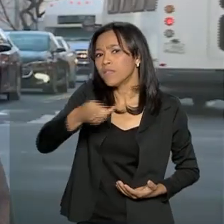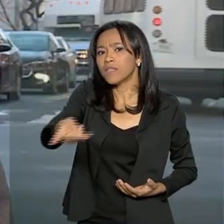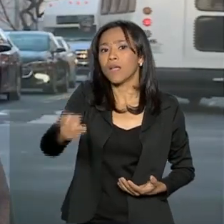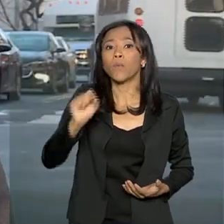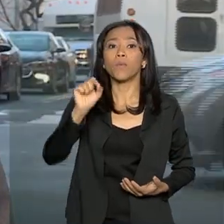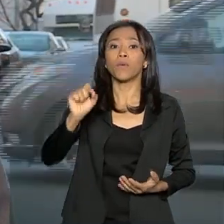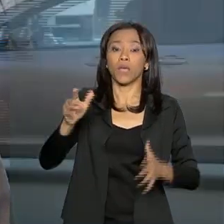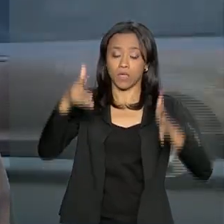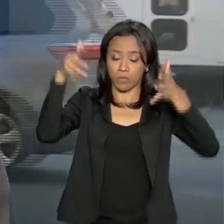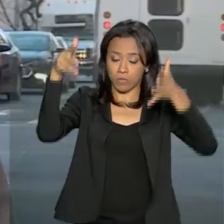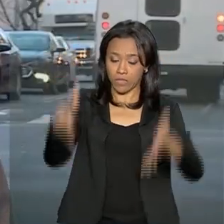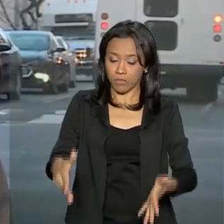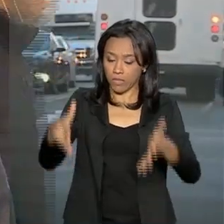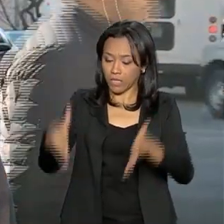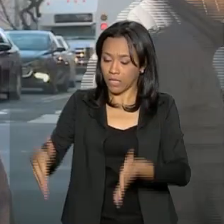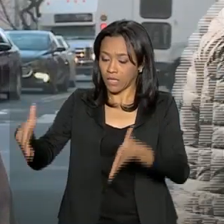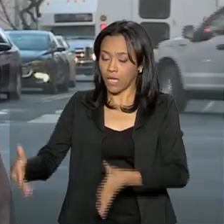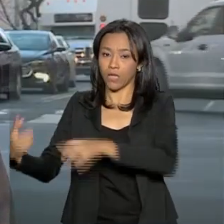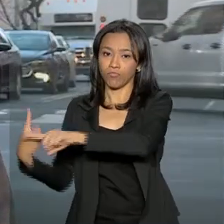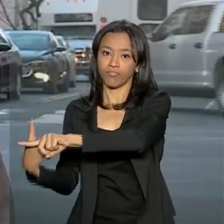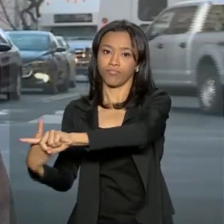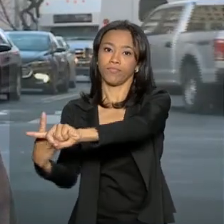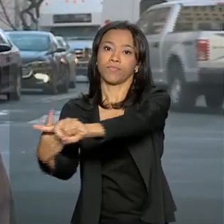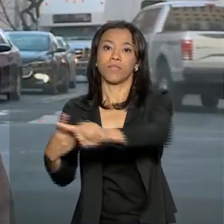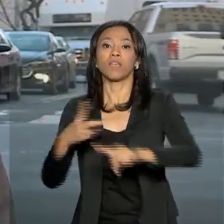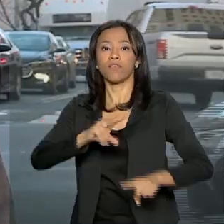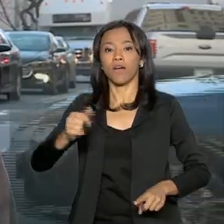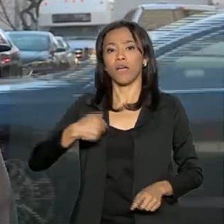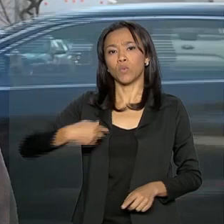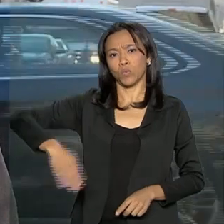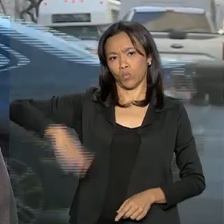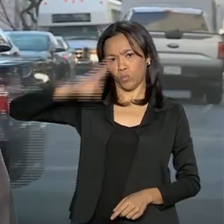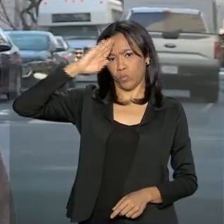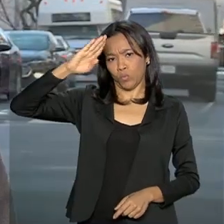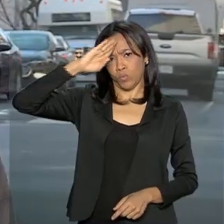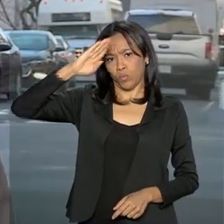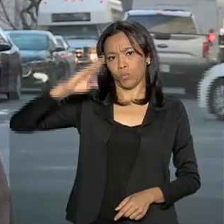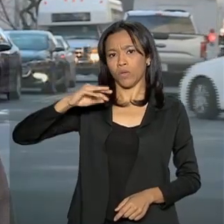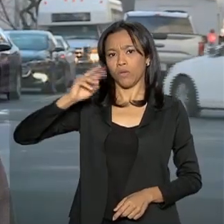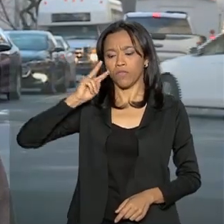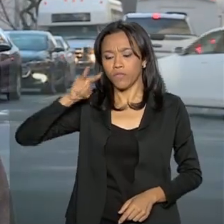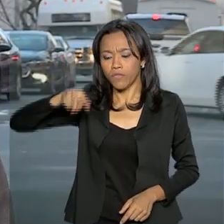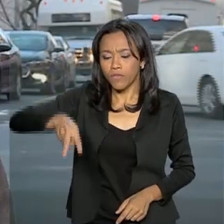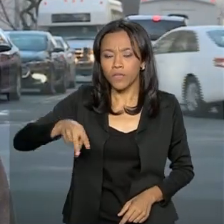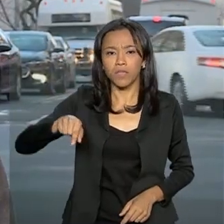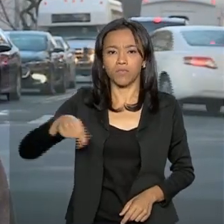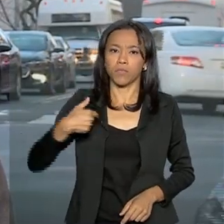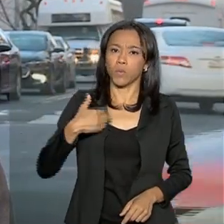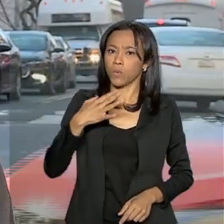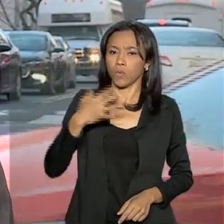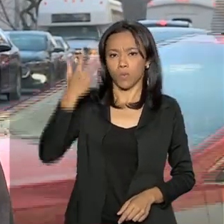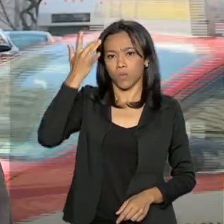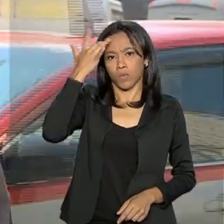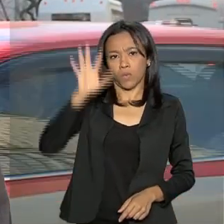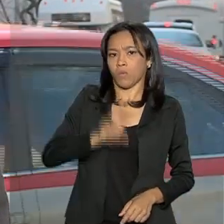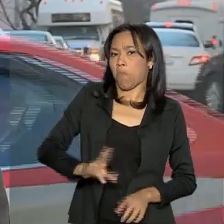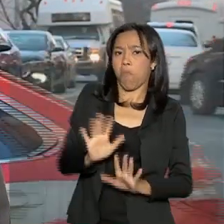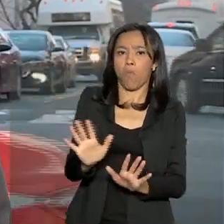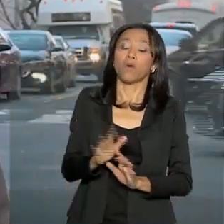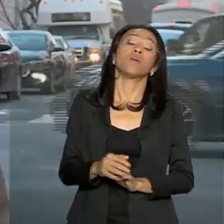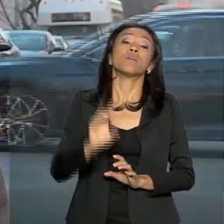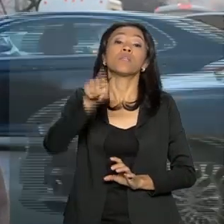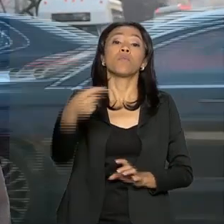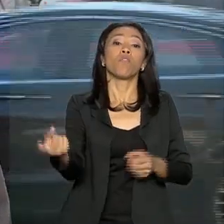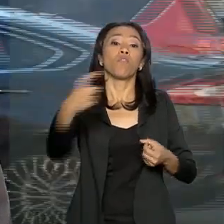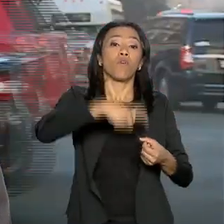Cemitério Nacional de Arlington e irá ao túmulo do soldado desconhecido. A previsão é que o presidente volte para o